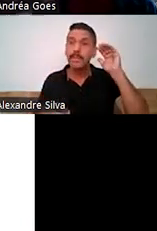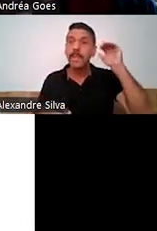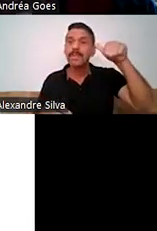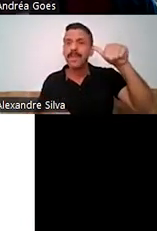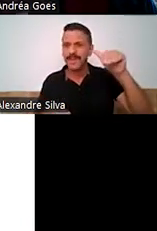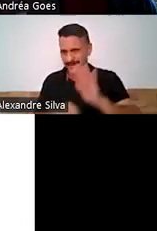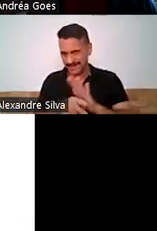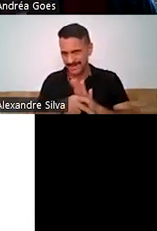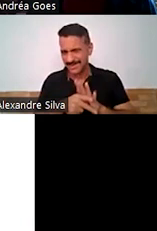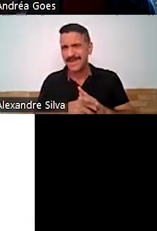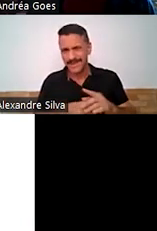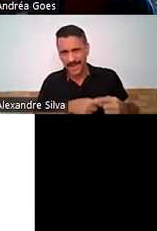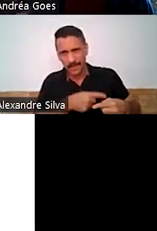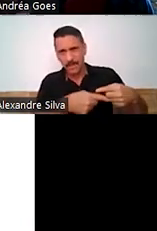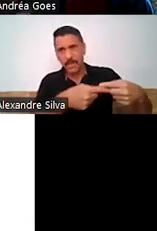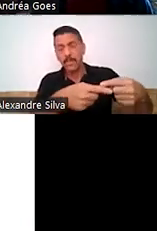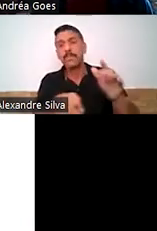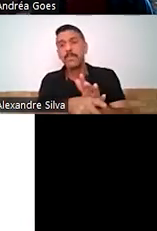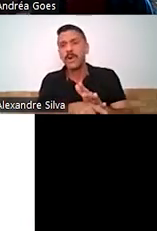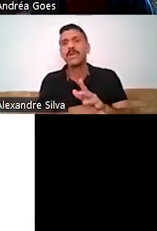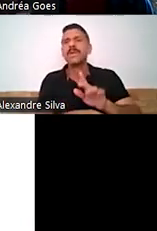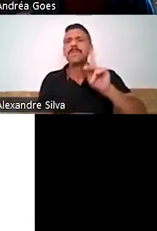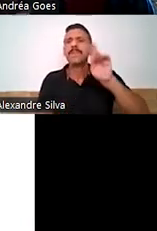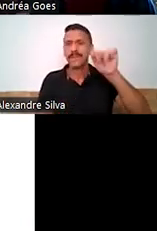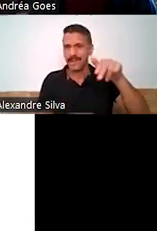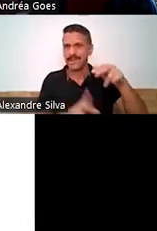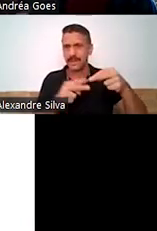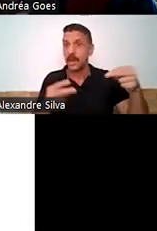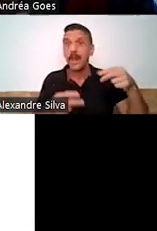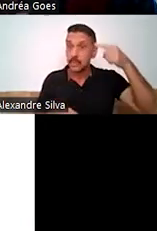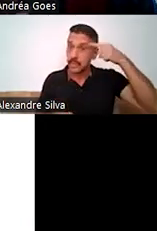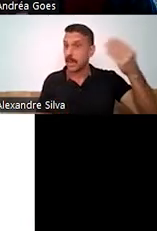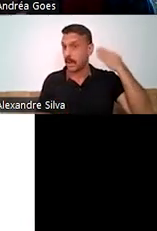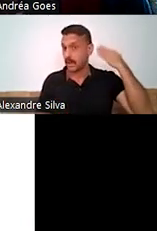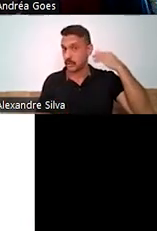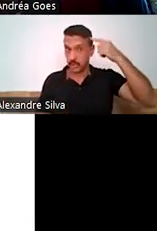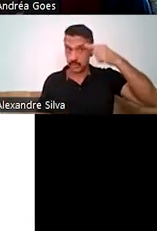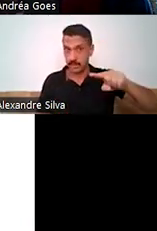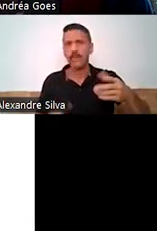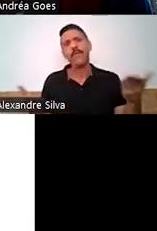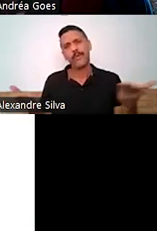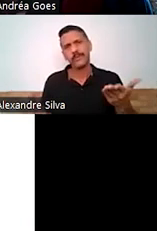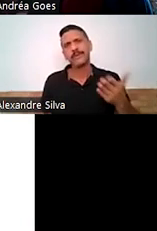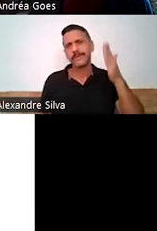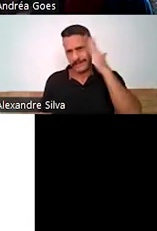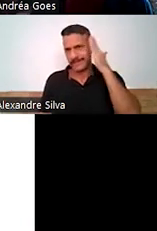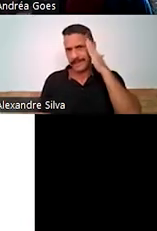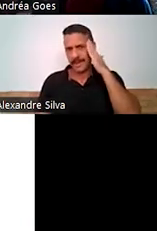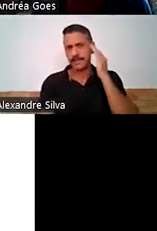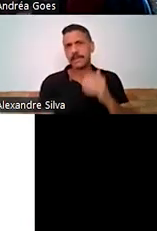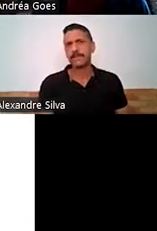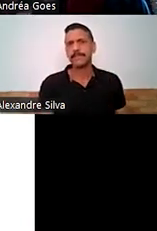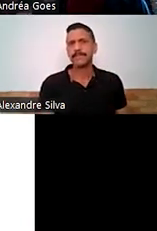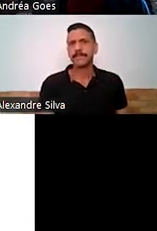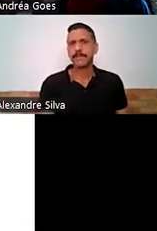que é transmitido, não é a proteína, é o DNA, mas ele não sabia disso na época. Hoje a gente sabe, e hoje a gente pode